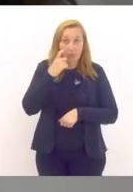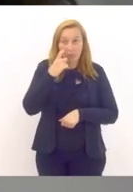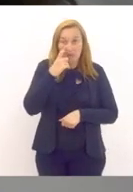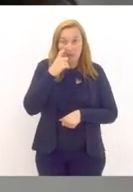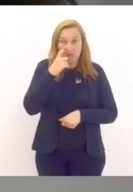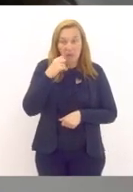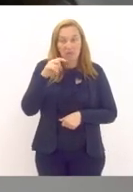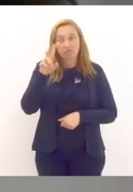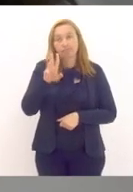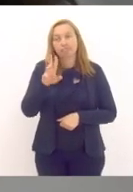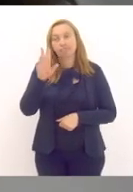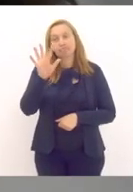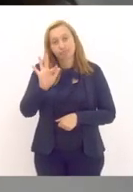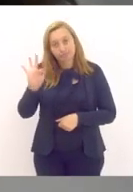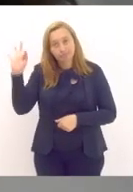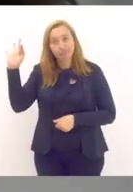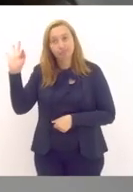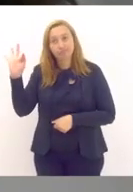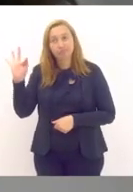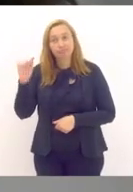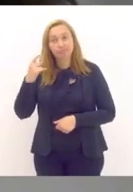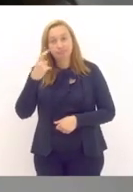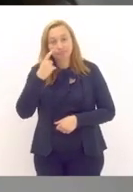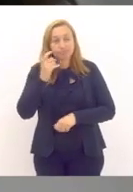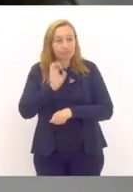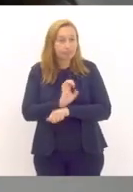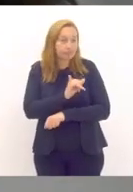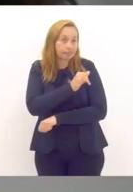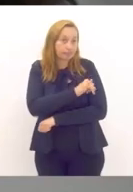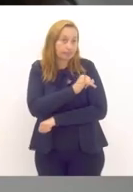União deve ao estado do Rio de Janeiro